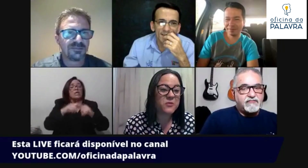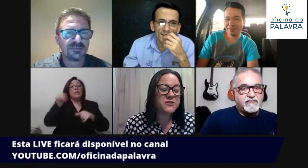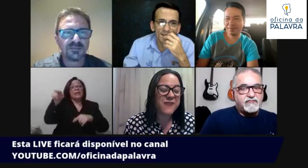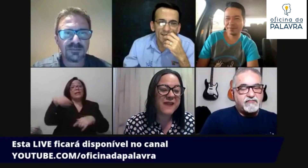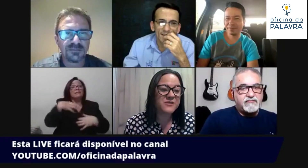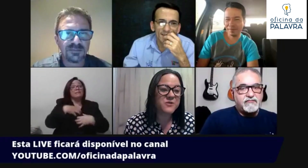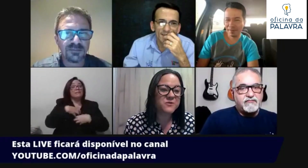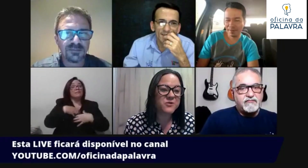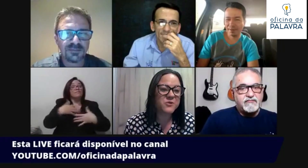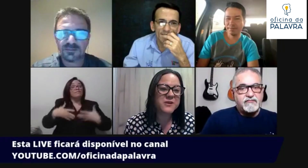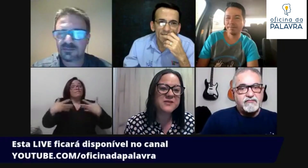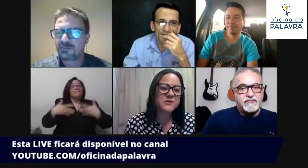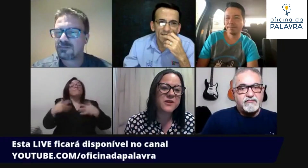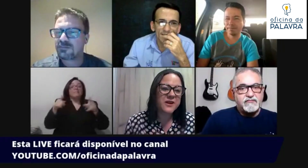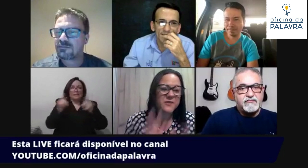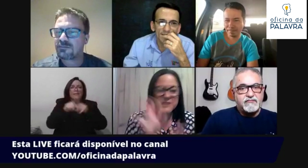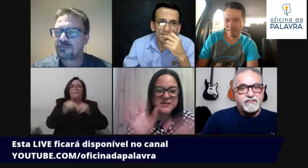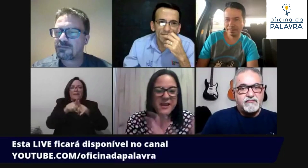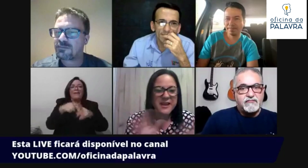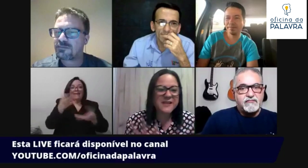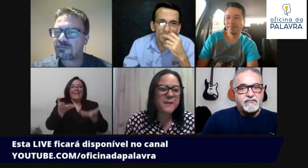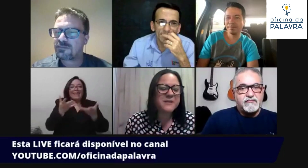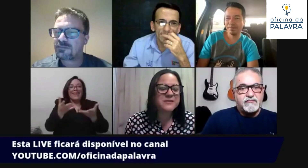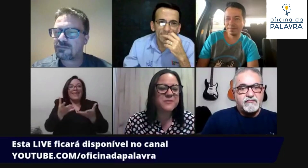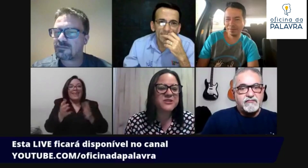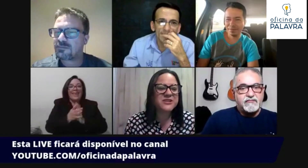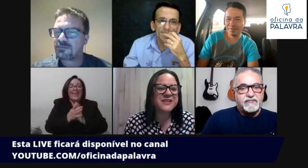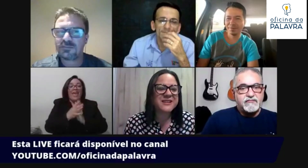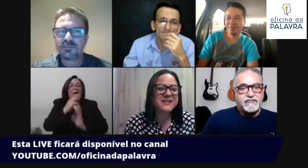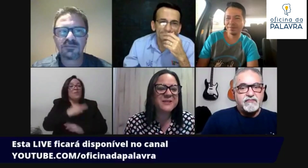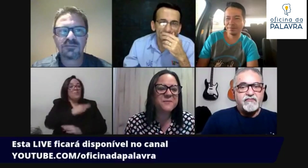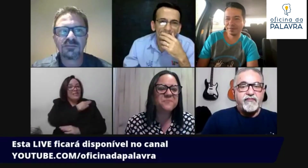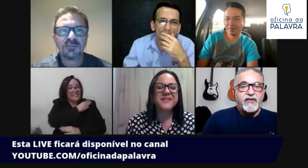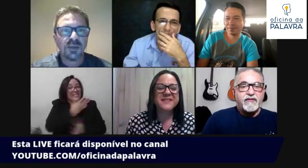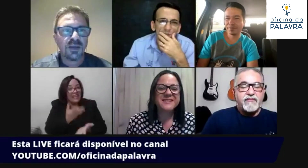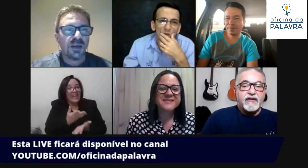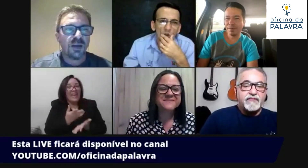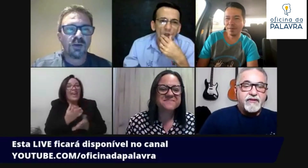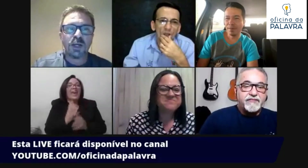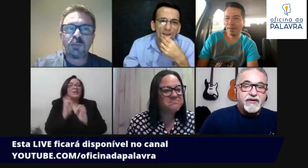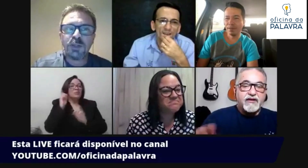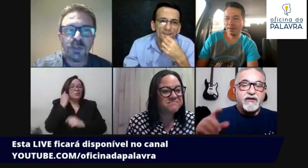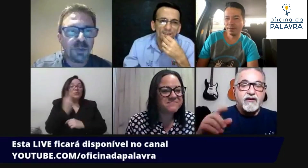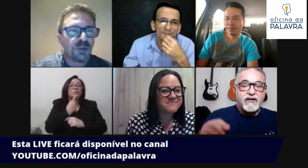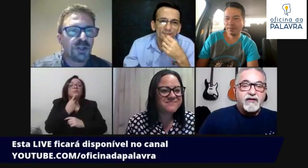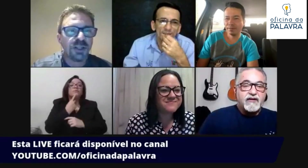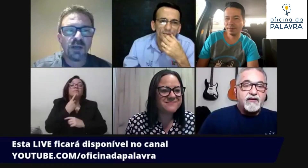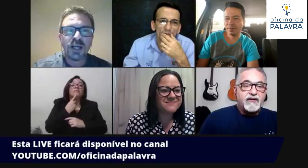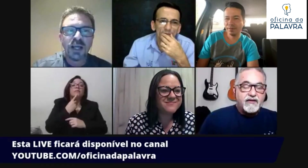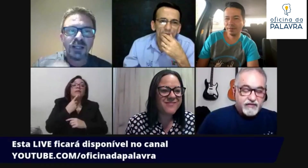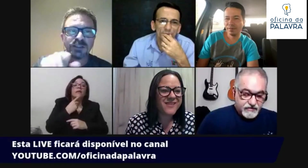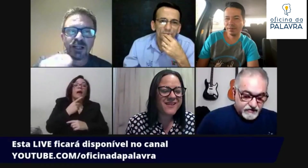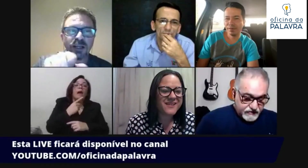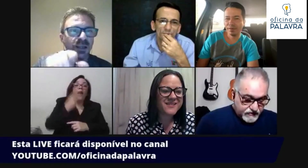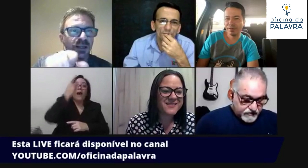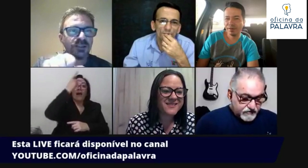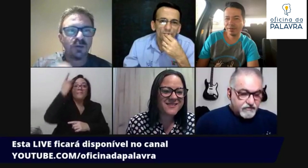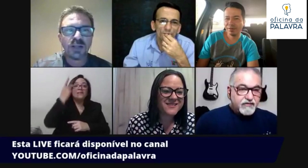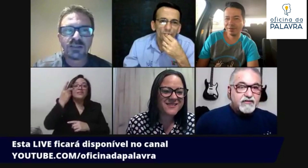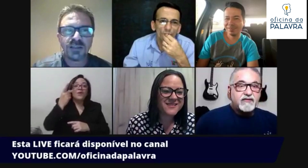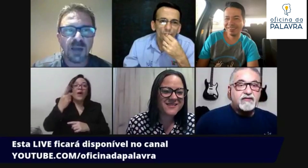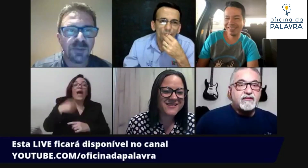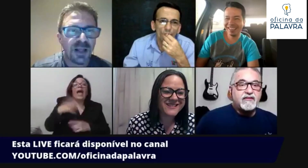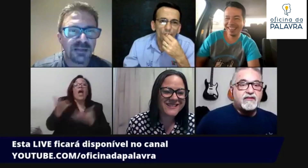então, motivados com tudo isso. Não sei se alguém quer dar uma despedida aí. Eu quero pedir para a Dona Irã me cadastrar